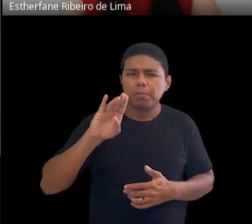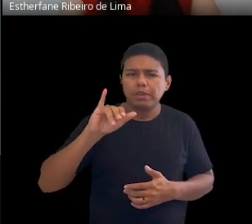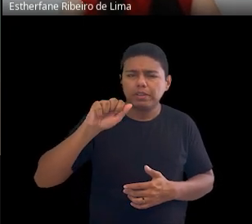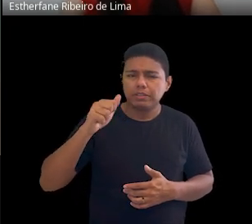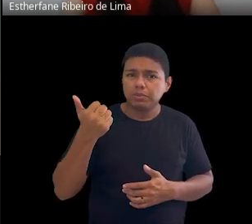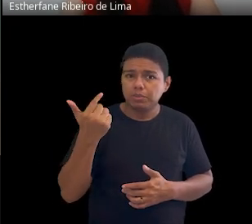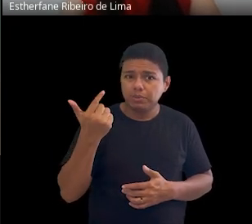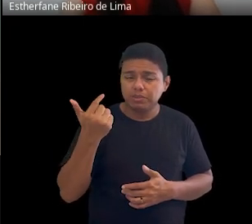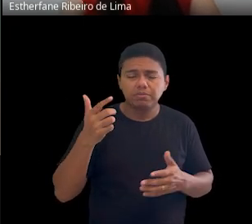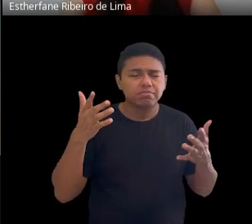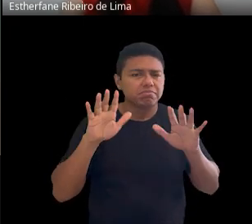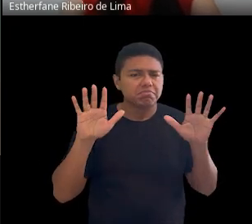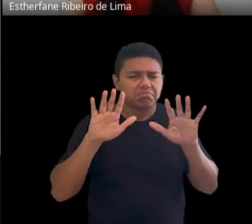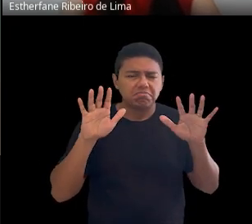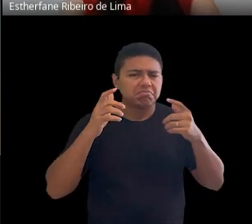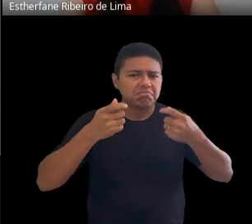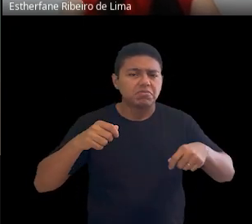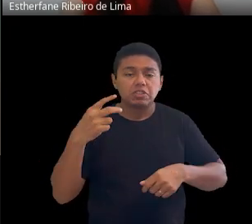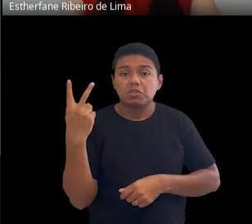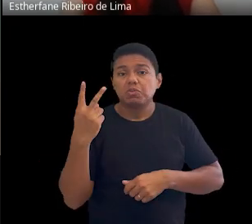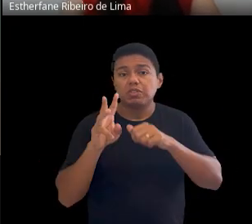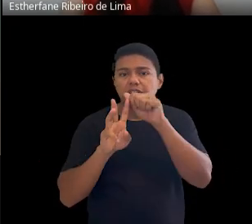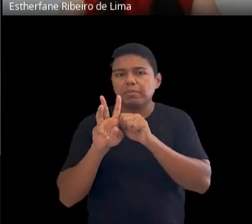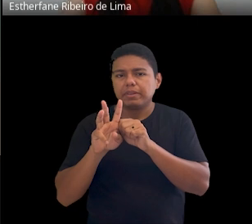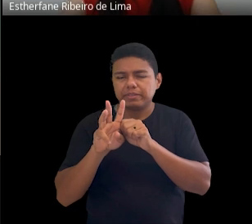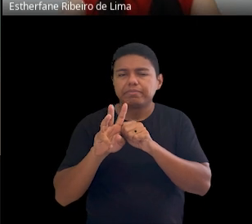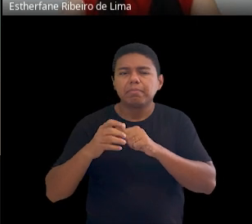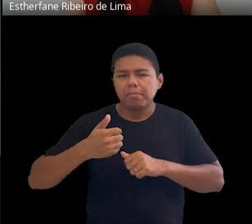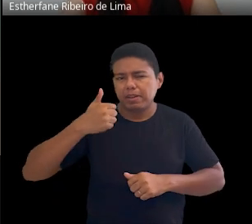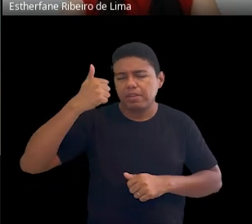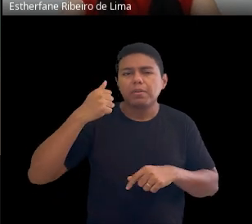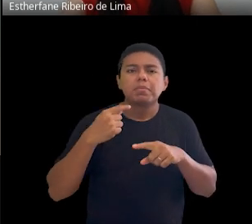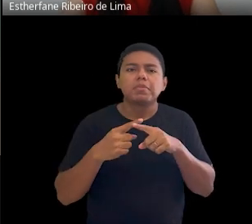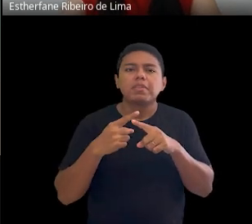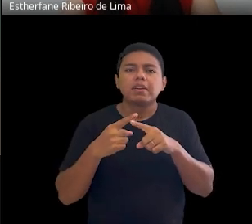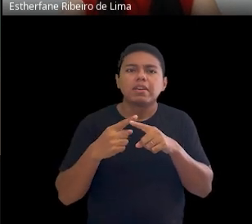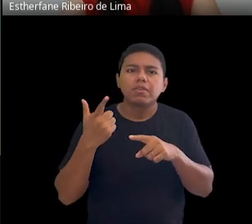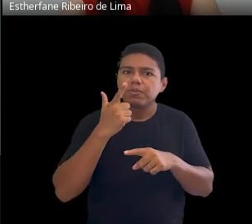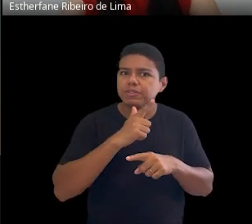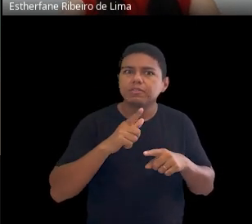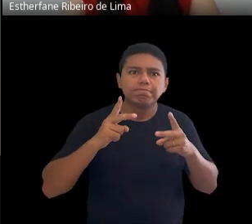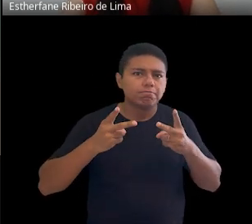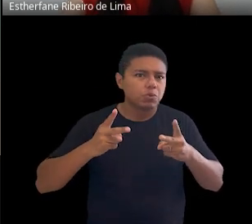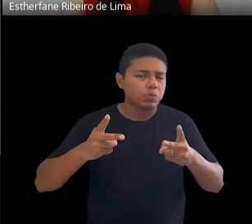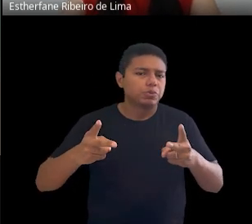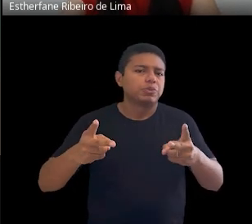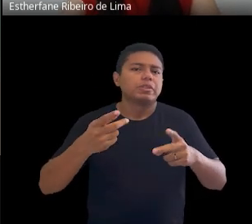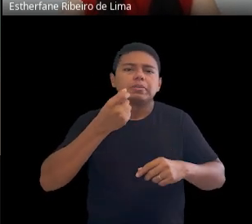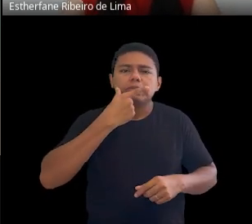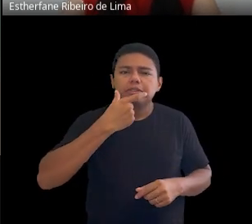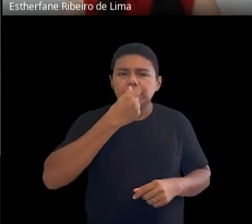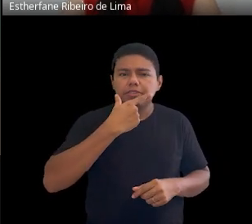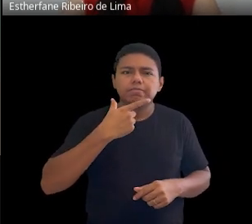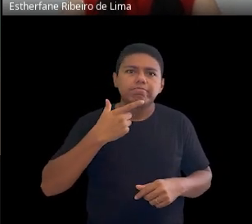sulfato ferroso. Deixa para prescrever no segundo trimestre. Por quê? Porque ela vai ter uma maior continuidade dessa medicação.